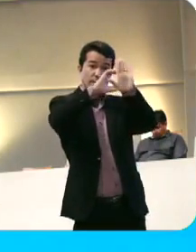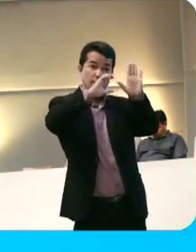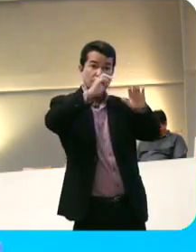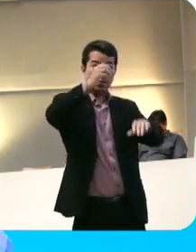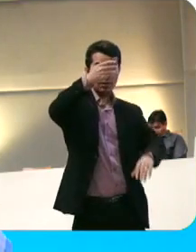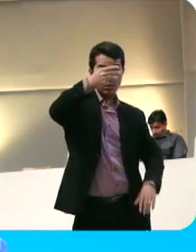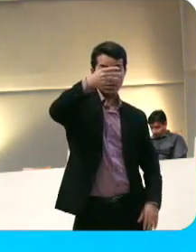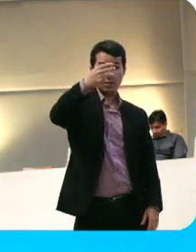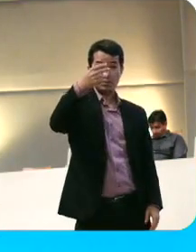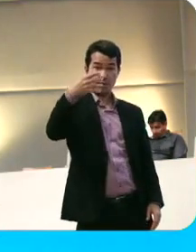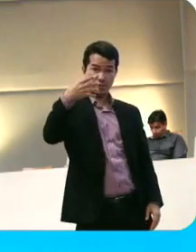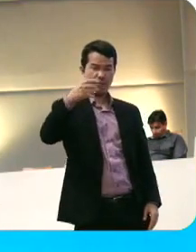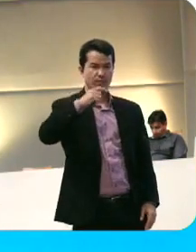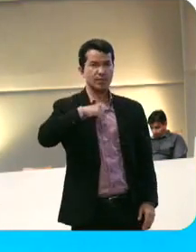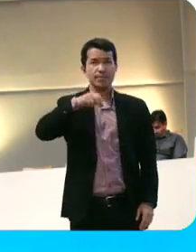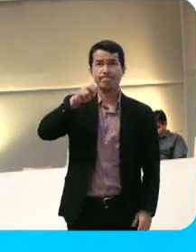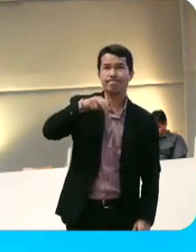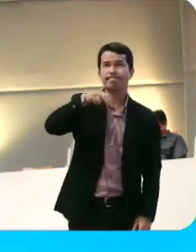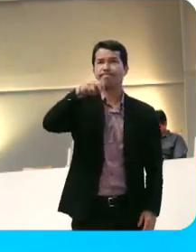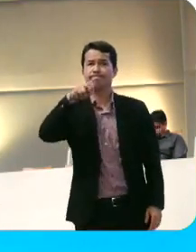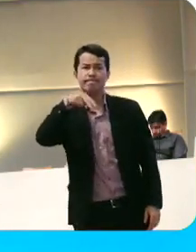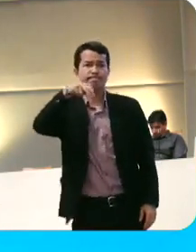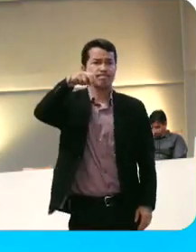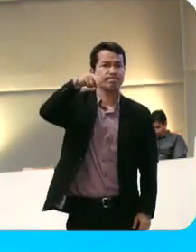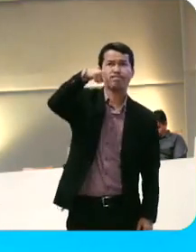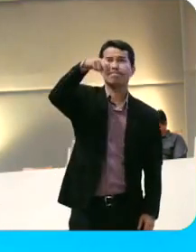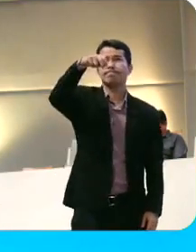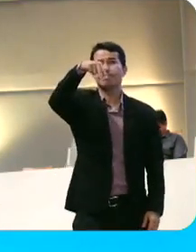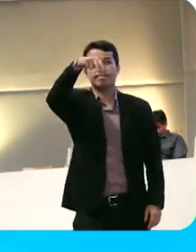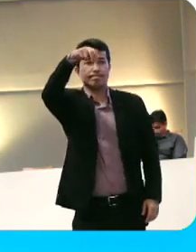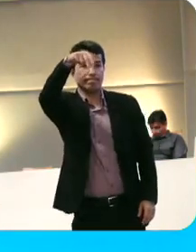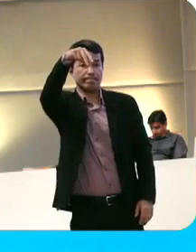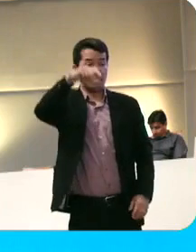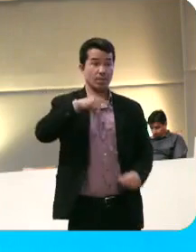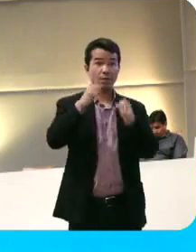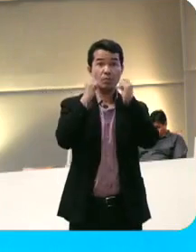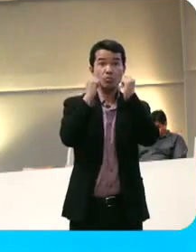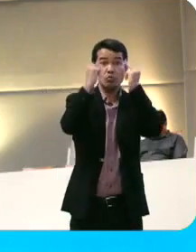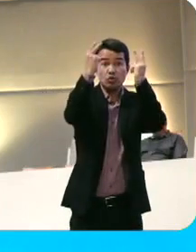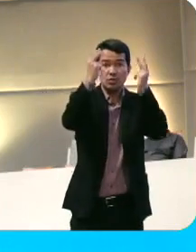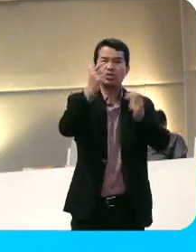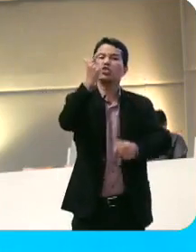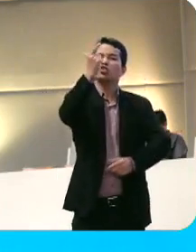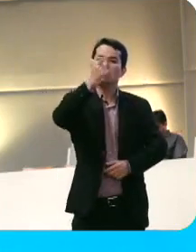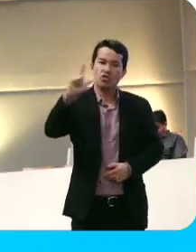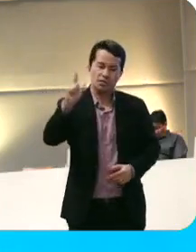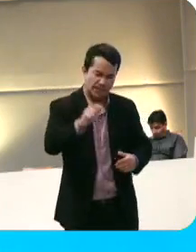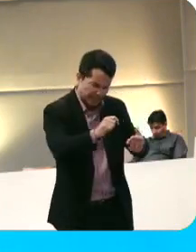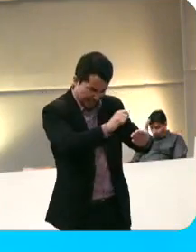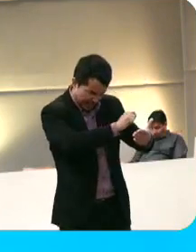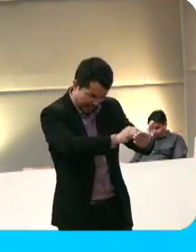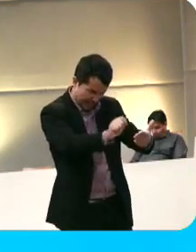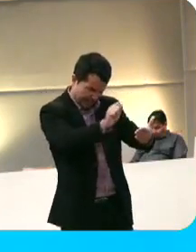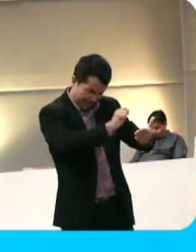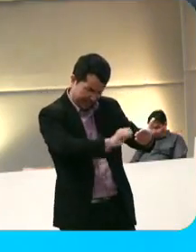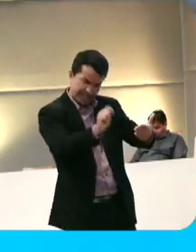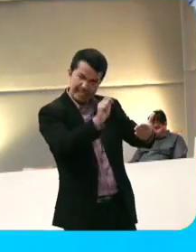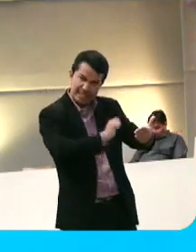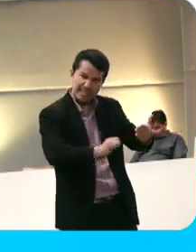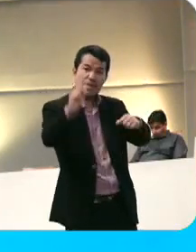volta para o Sinai. E olha o que diz o texto. Assim Moisés lavrou 2 tábuas de pedra, semelhante